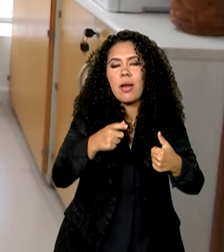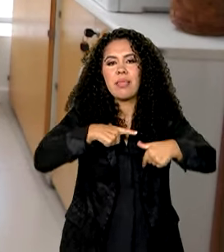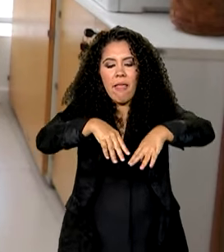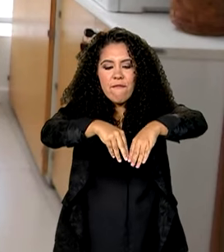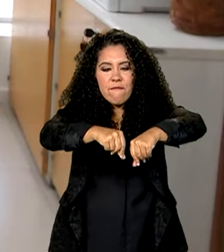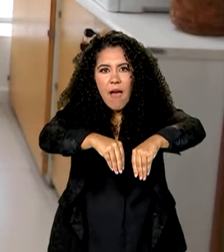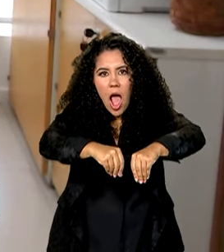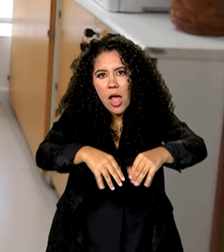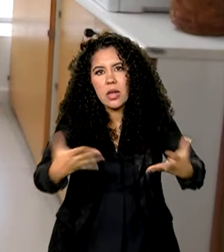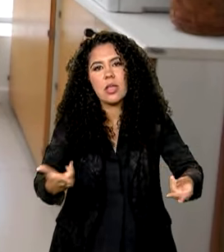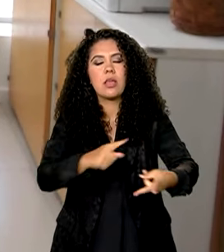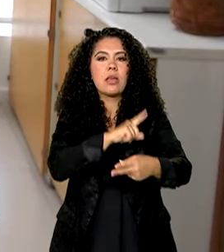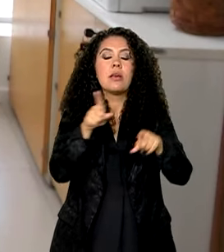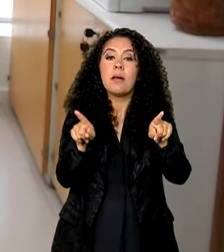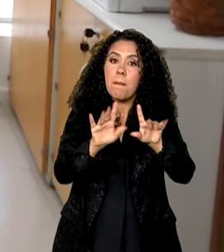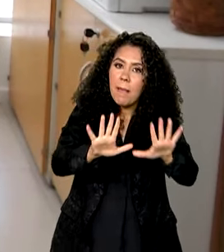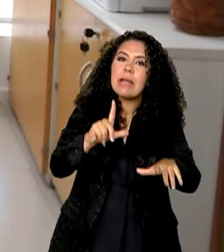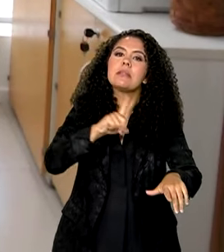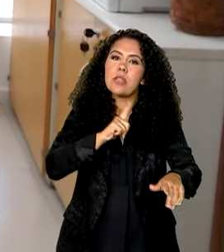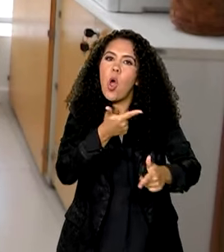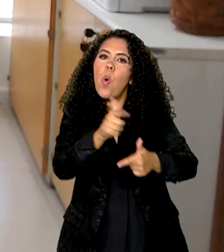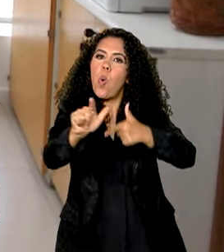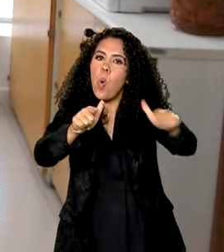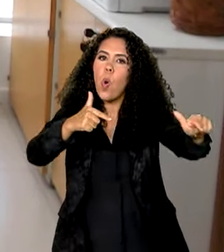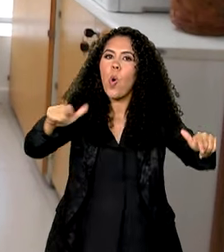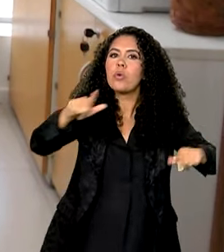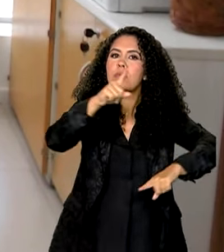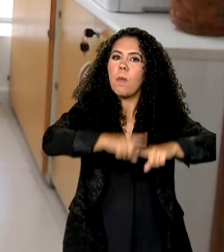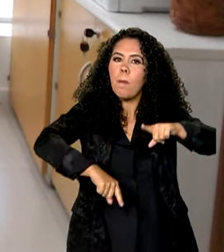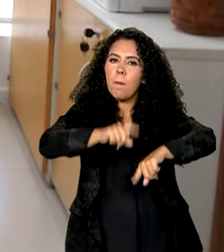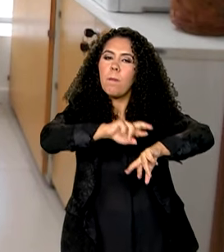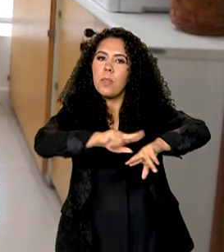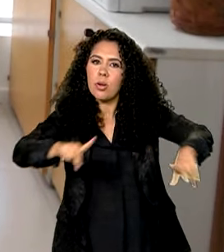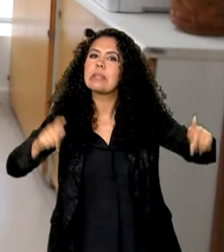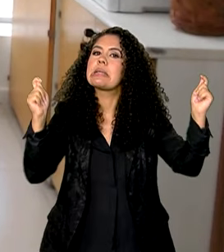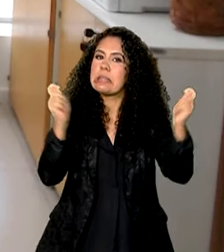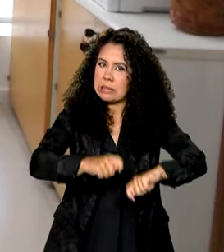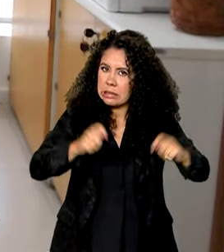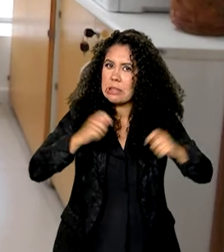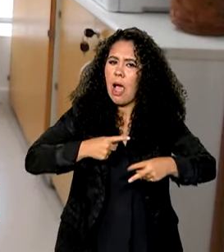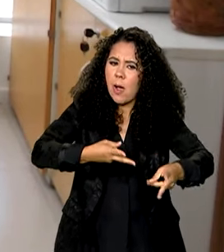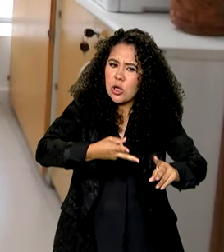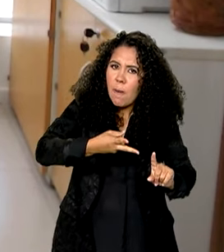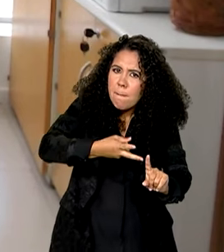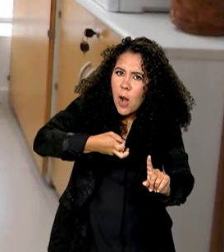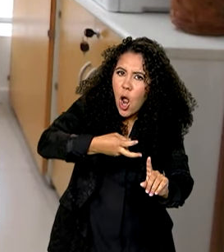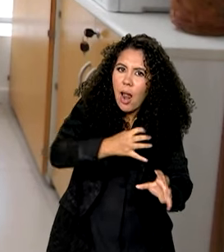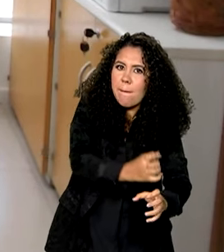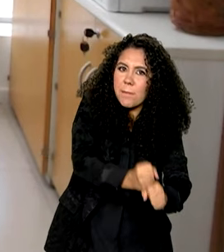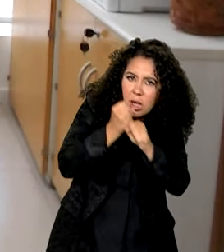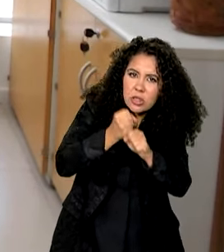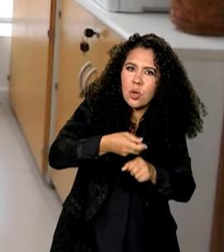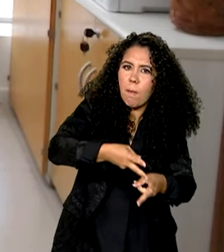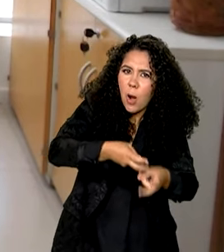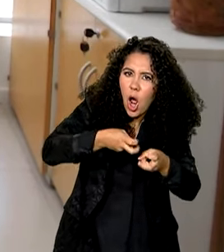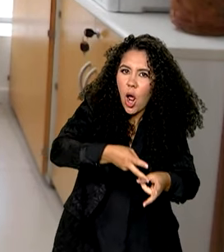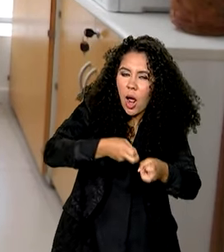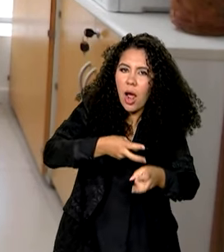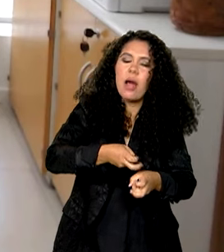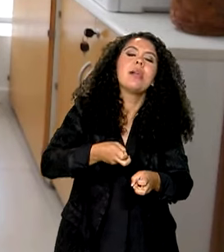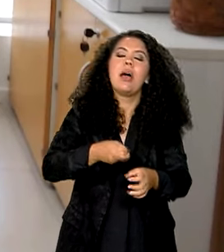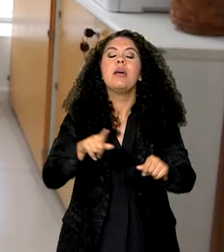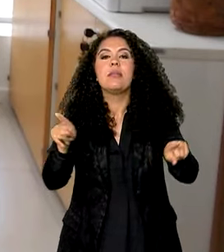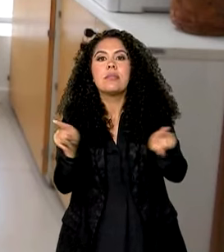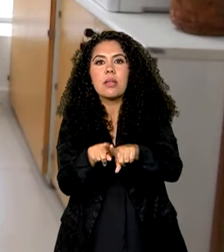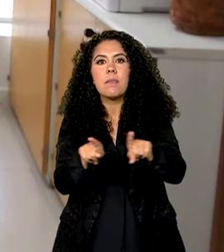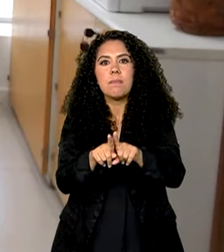Mandioca mas existem outros subprodutos que também dá pra gente explorar bastante eh com a mandioca e